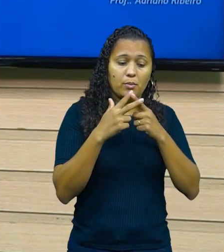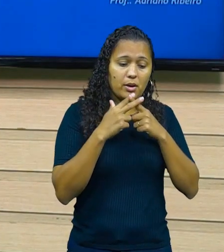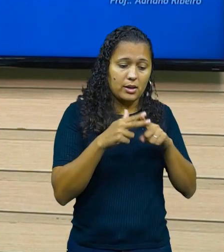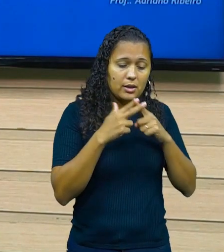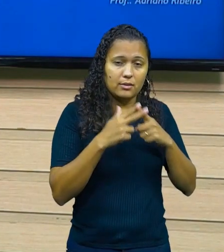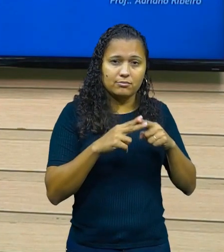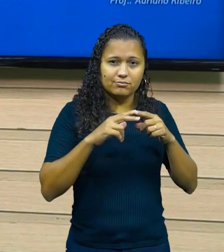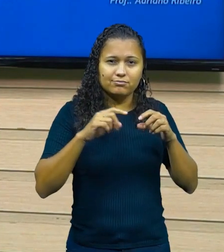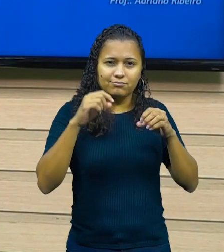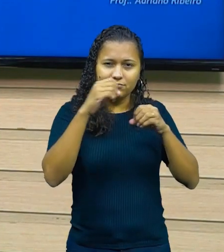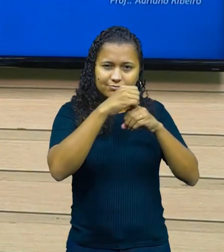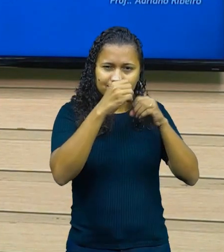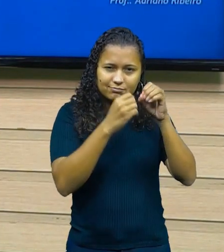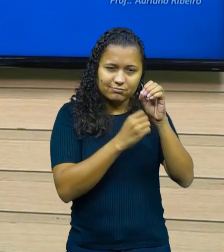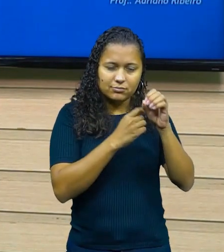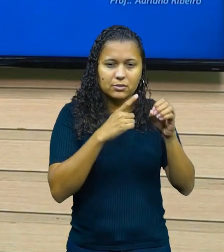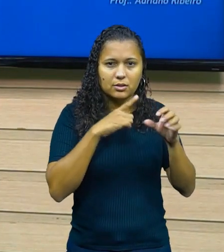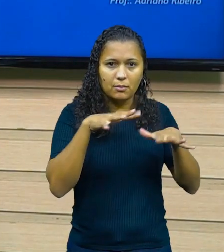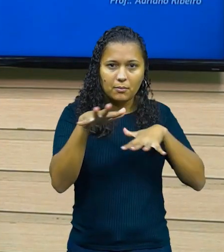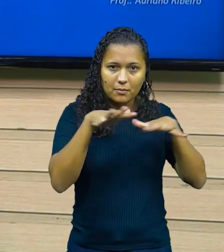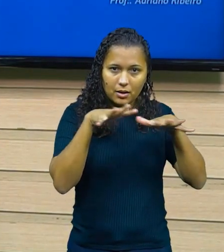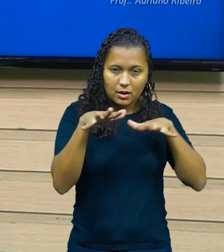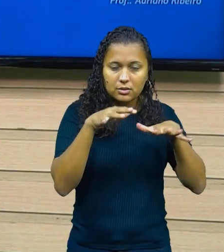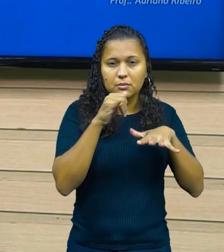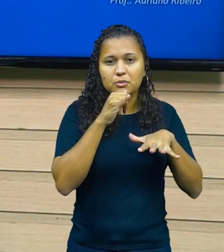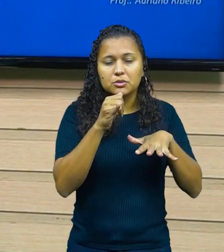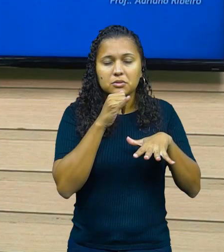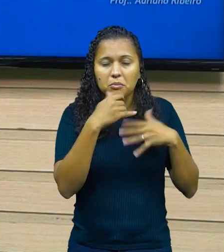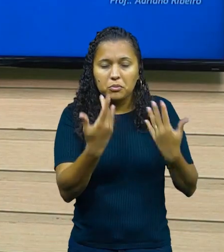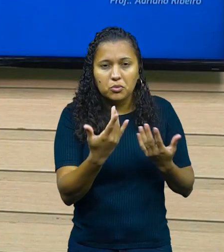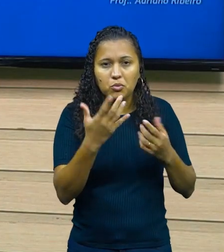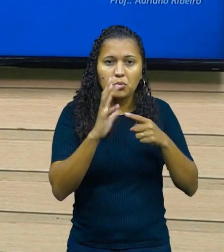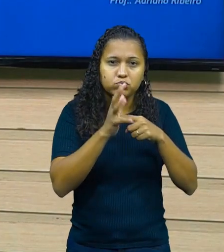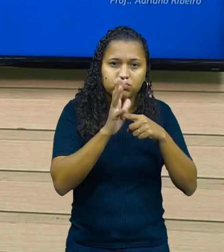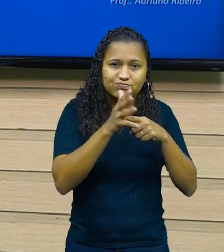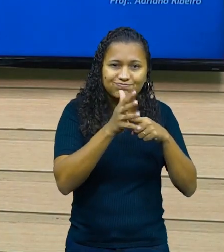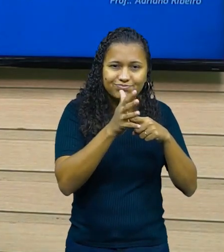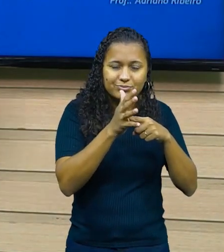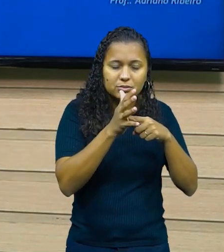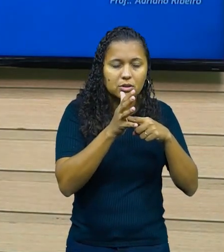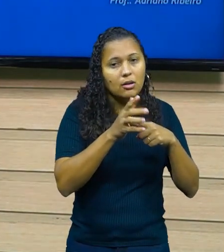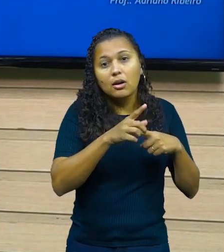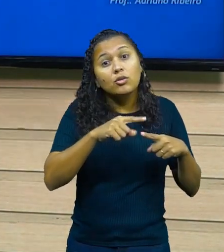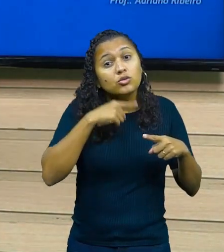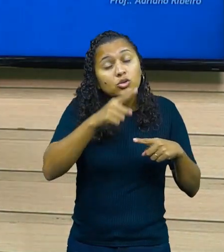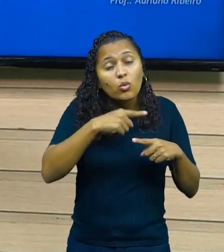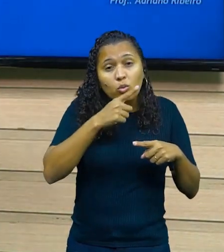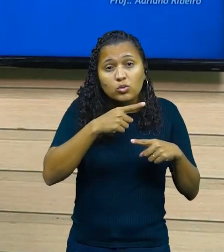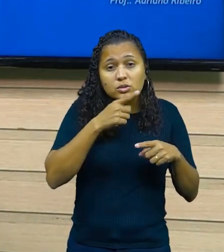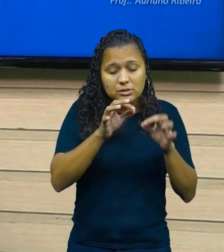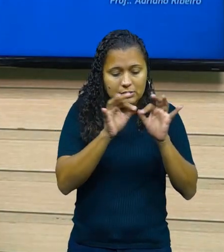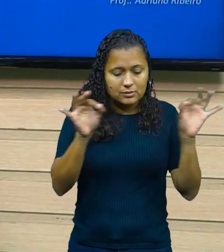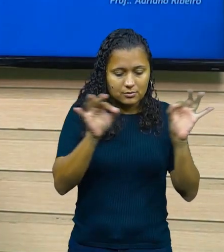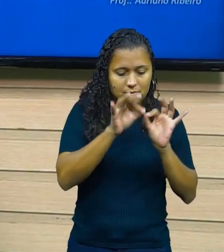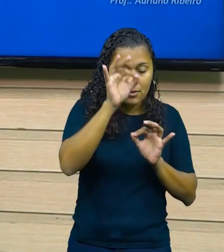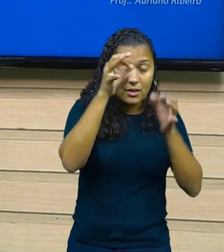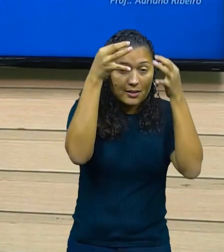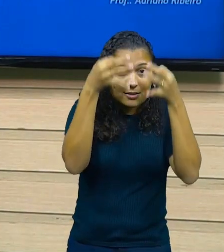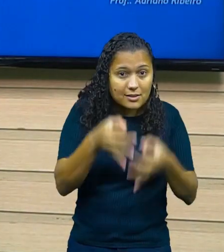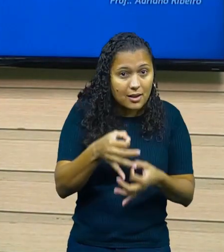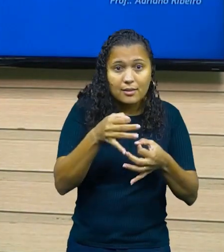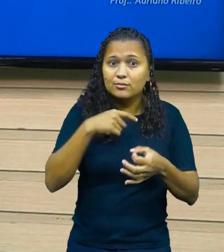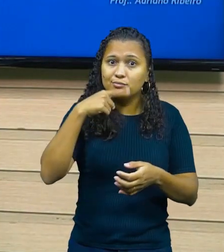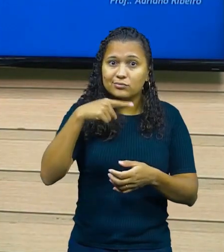uma máquina, dentro de um motor, por exemplo, e você não ter ali toda a questão da metrologia, toda a medição